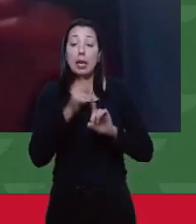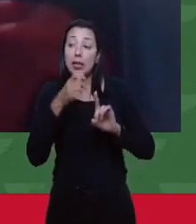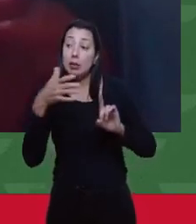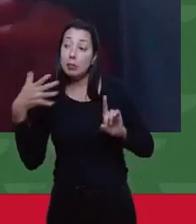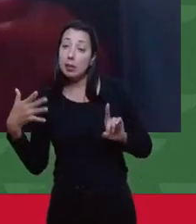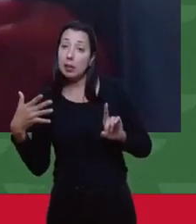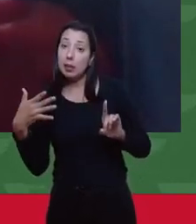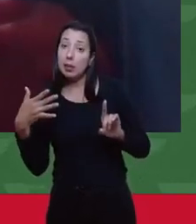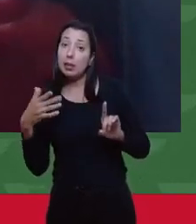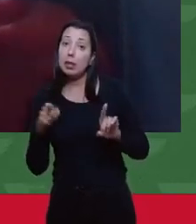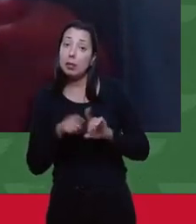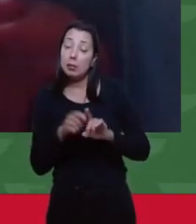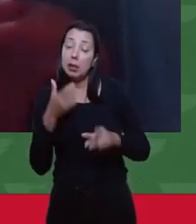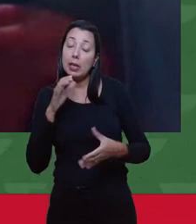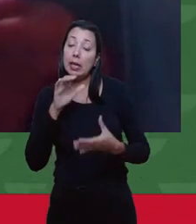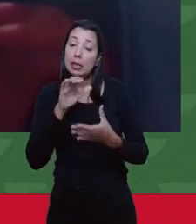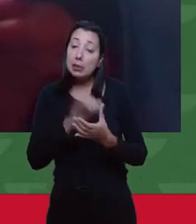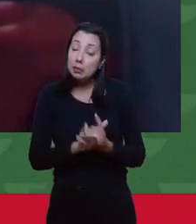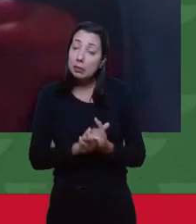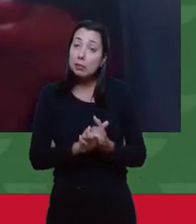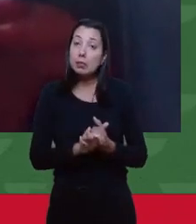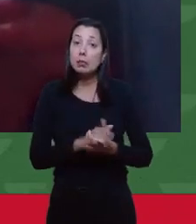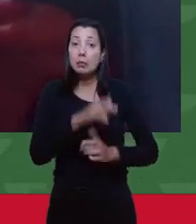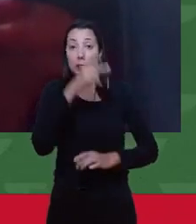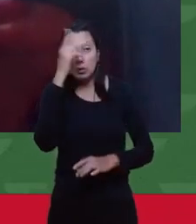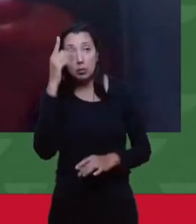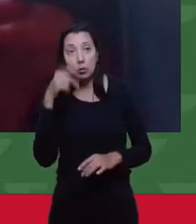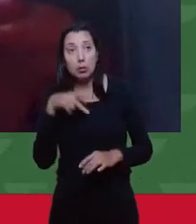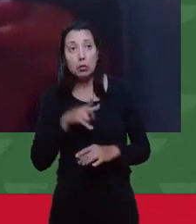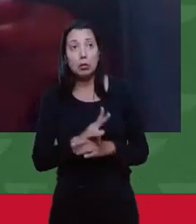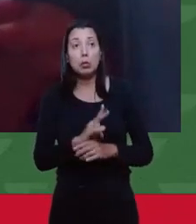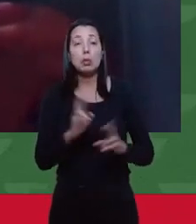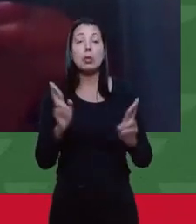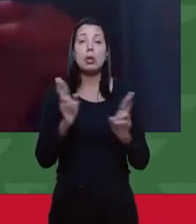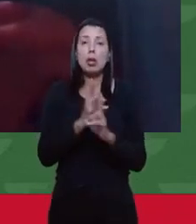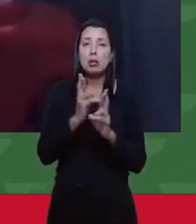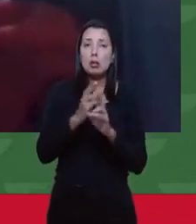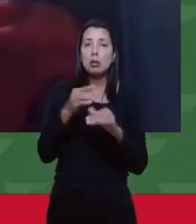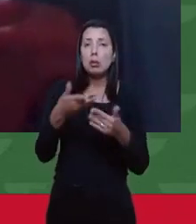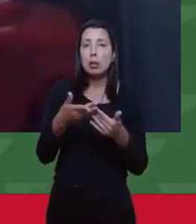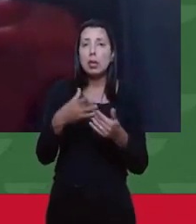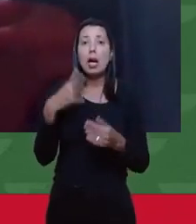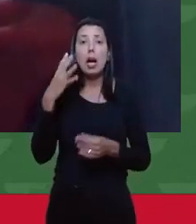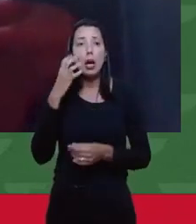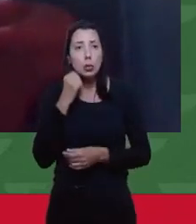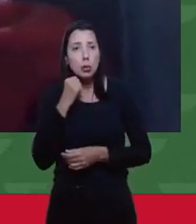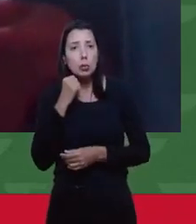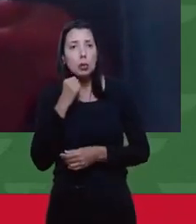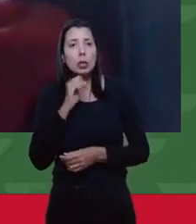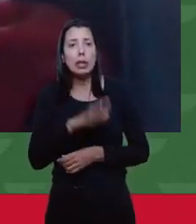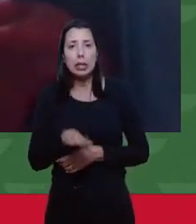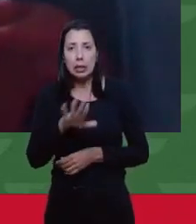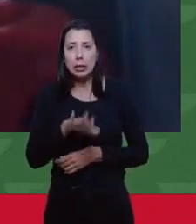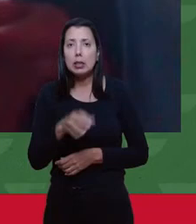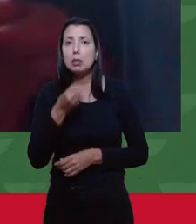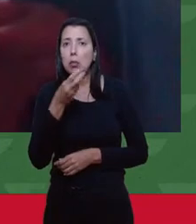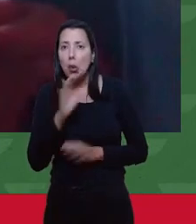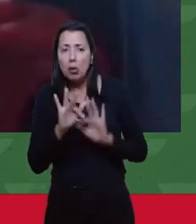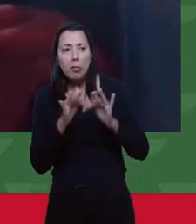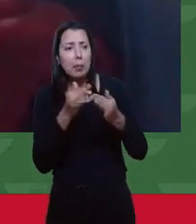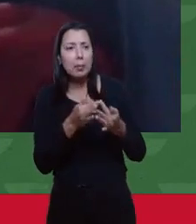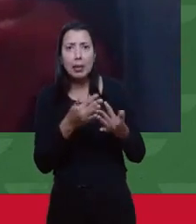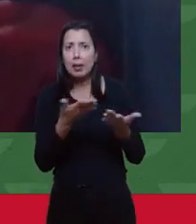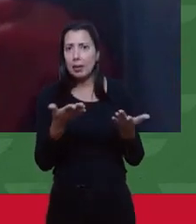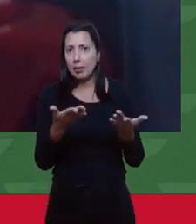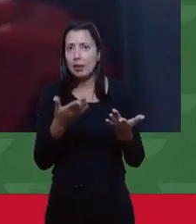LGBTs, uniões estáveis, pessoas que mantêm relacionamentos e que adotam crianças. Elas são bons pais, boas